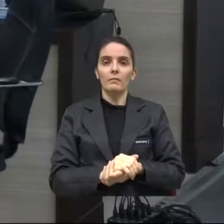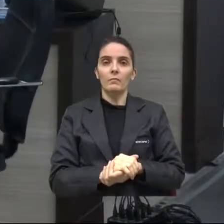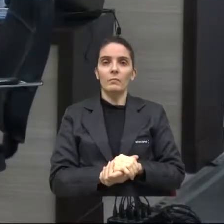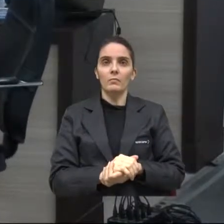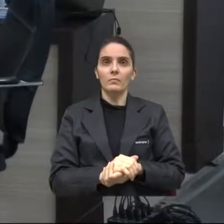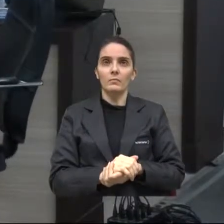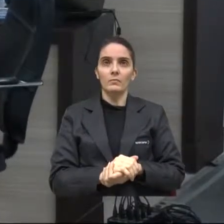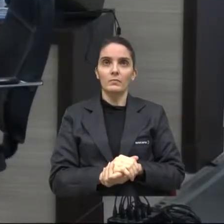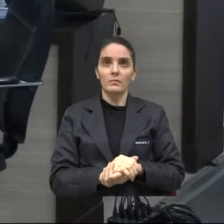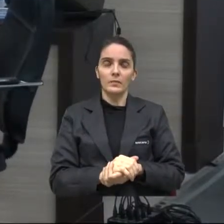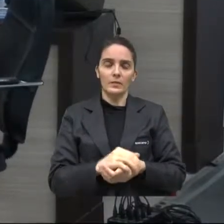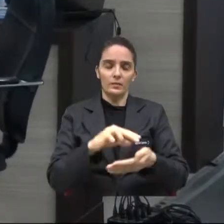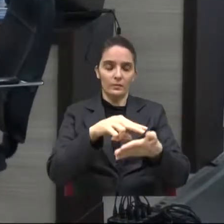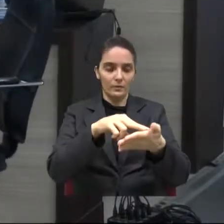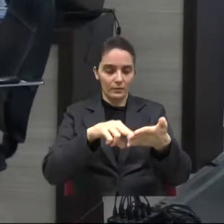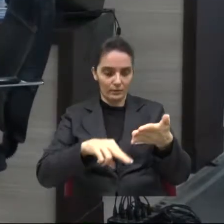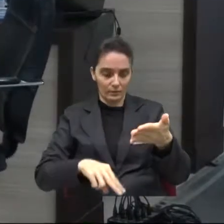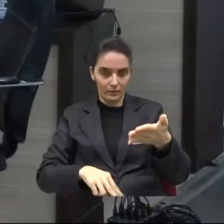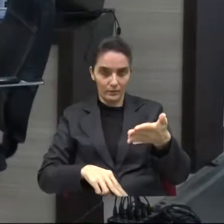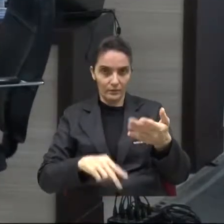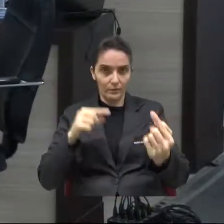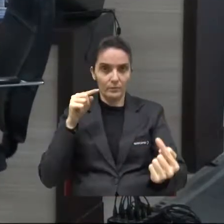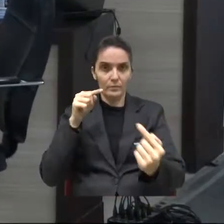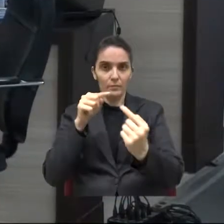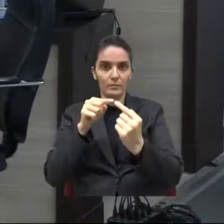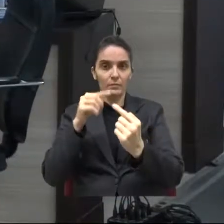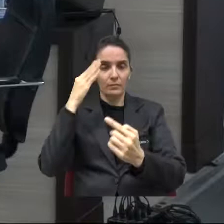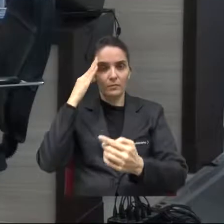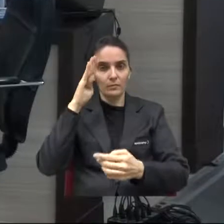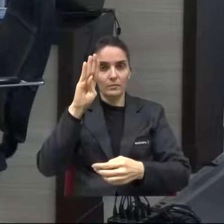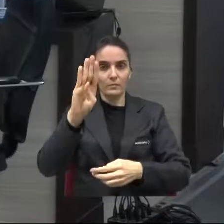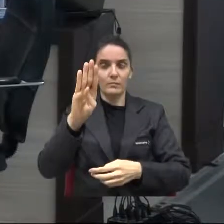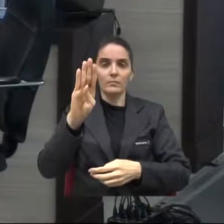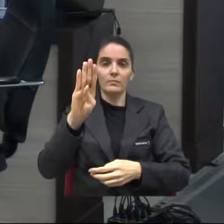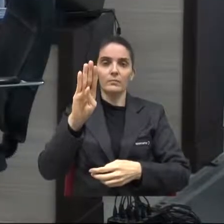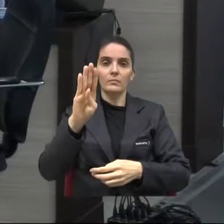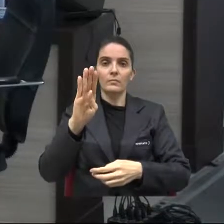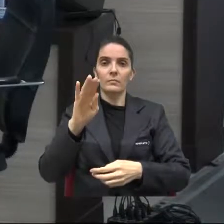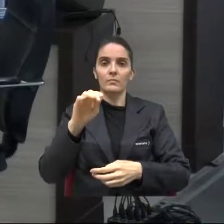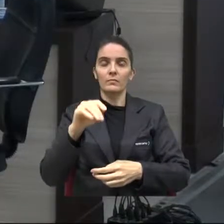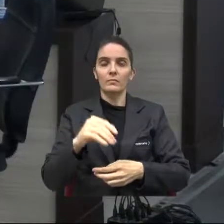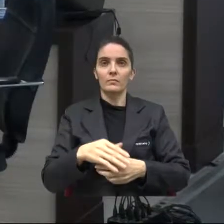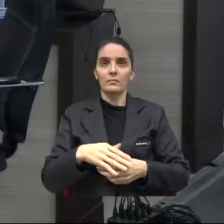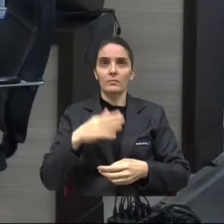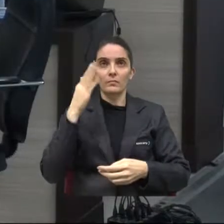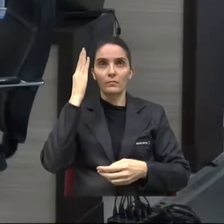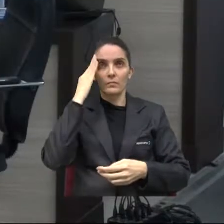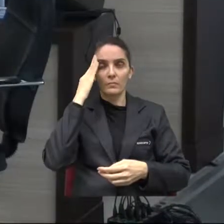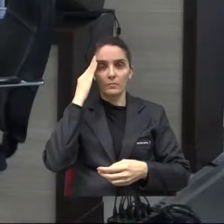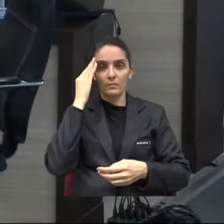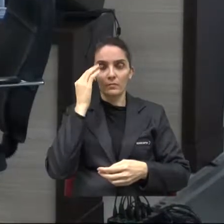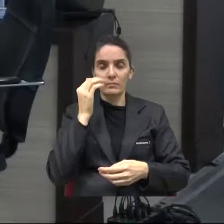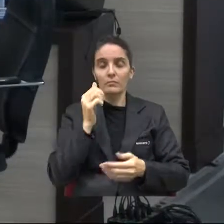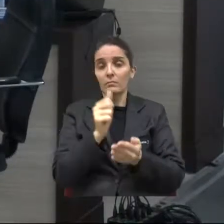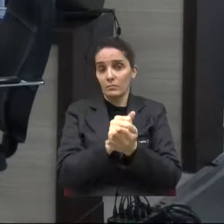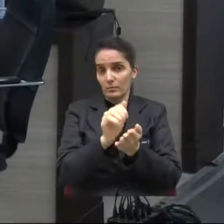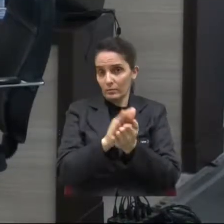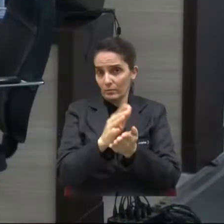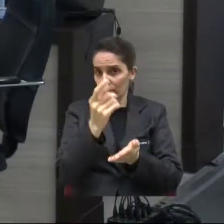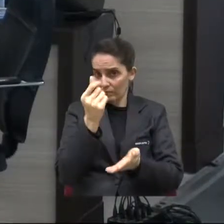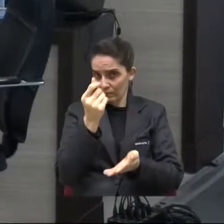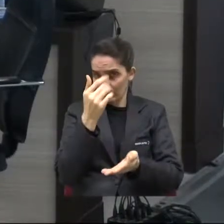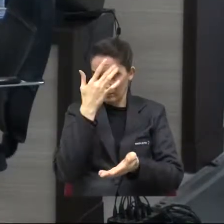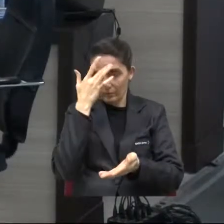para os senhores que o objetivo principal do meu projeto é garantir o investimento do dinheiro da multa de maneira justa no